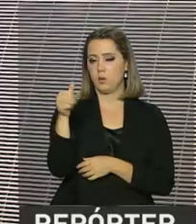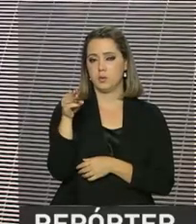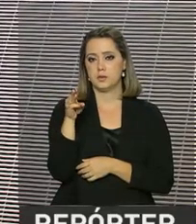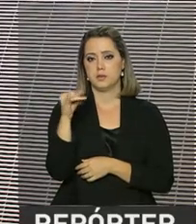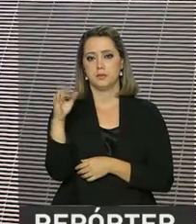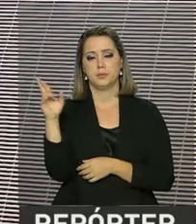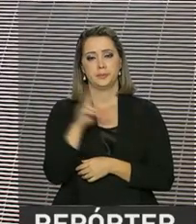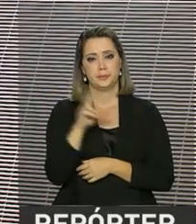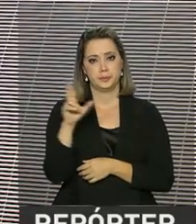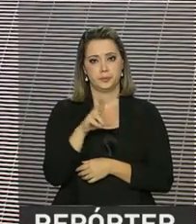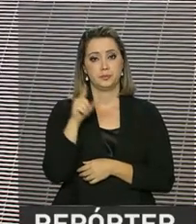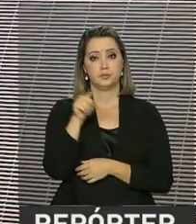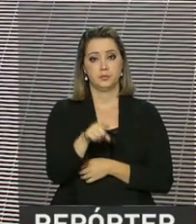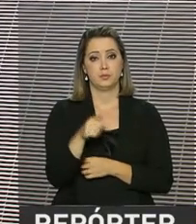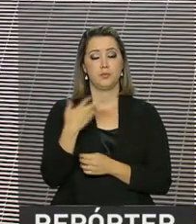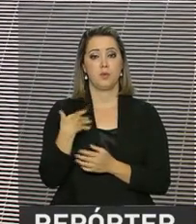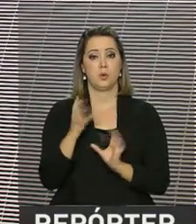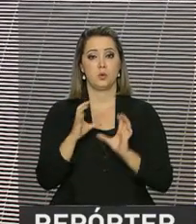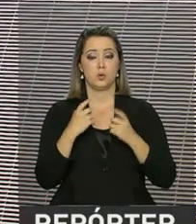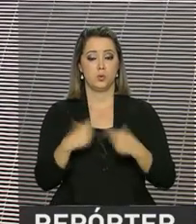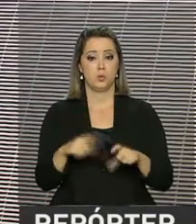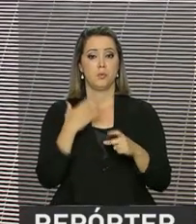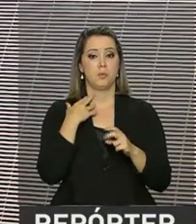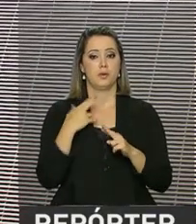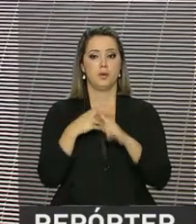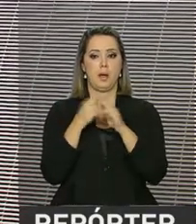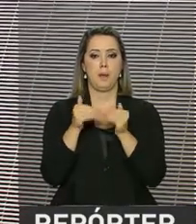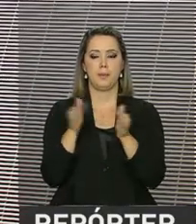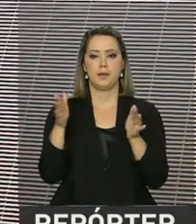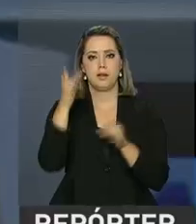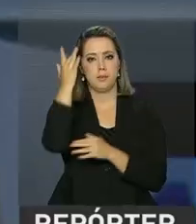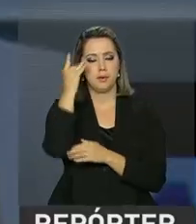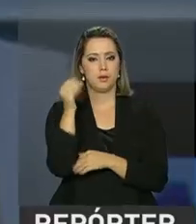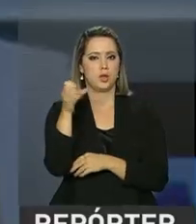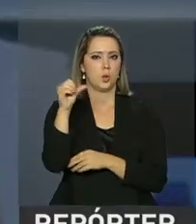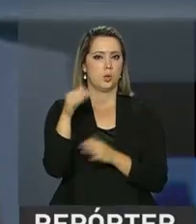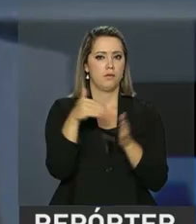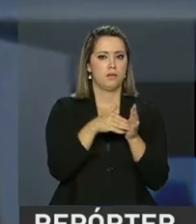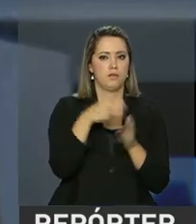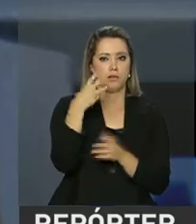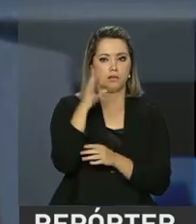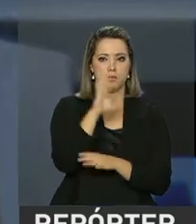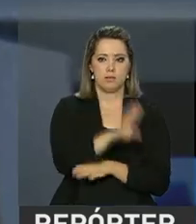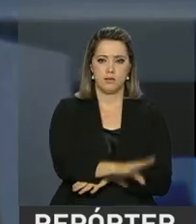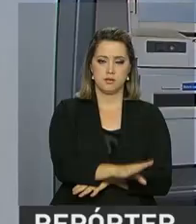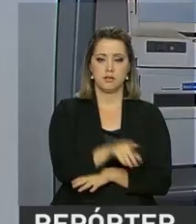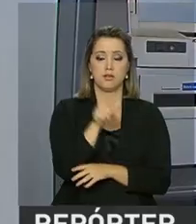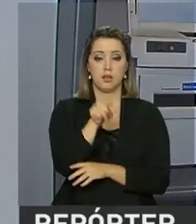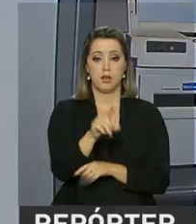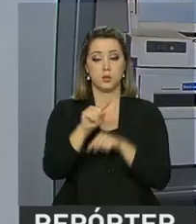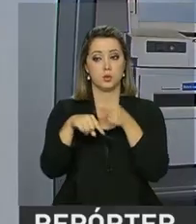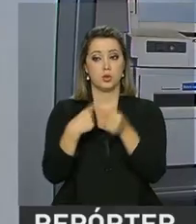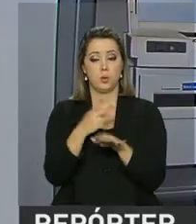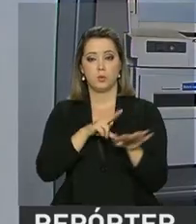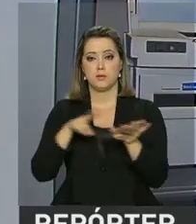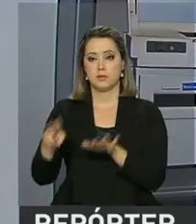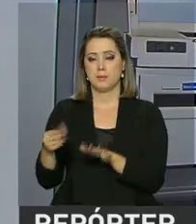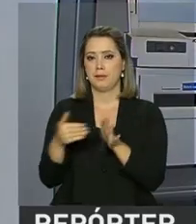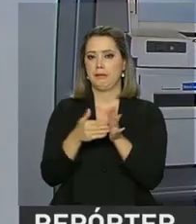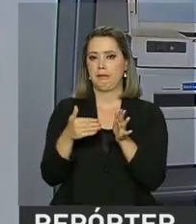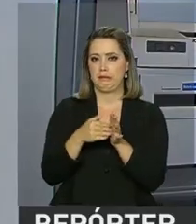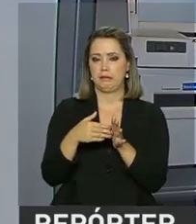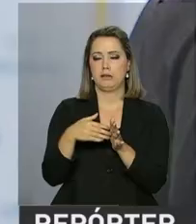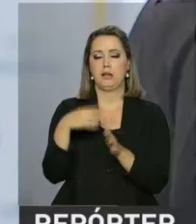bilhões deais as agências da Caixa vão abrir amanhã entre 9 da manhã e 3 da tarde na próxima semana até